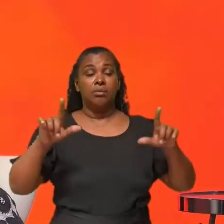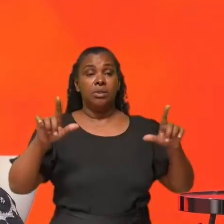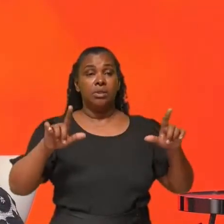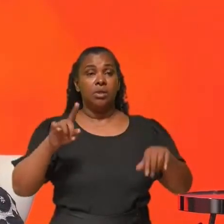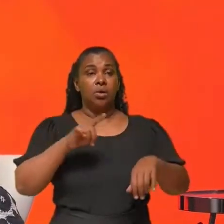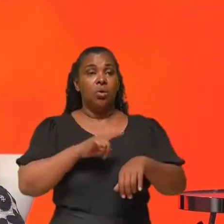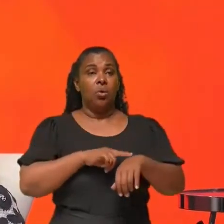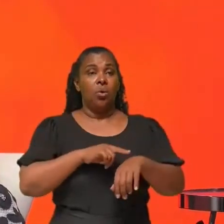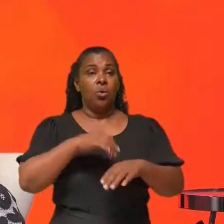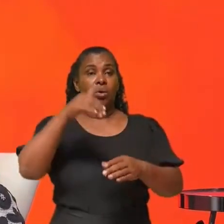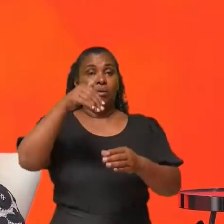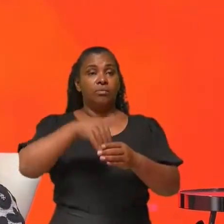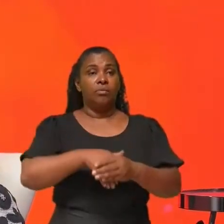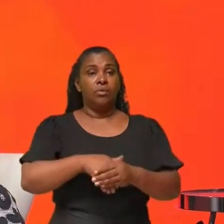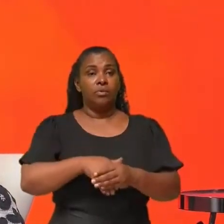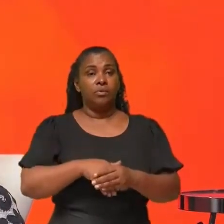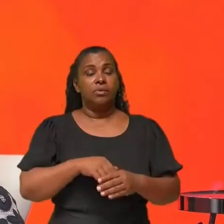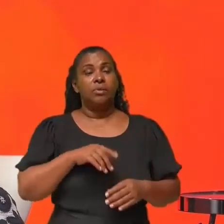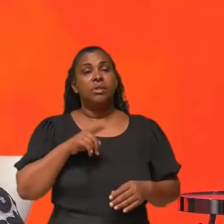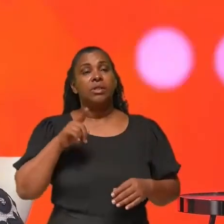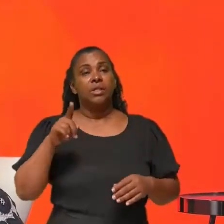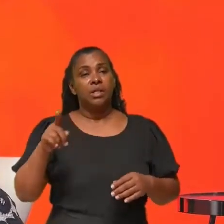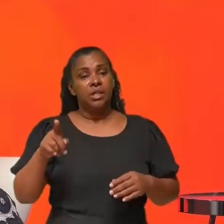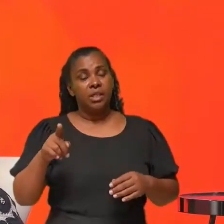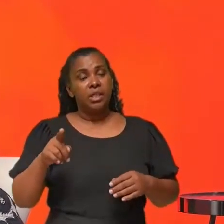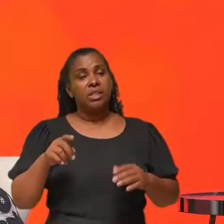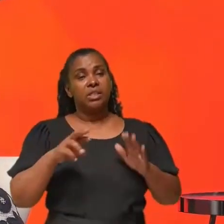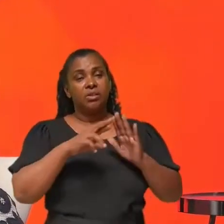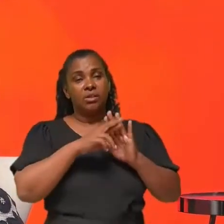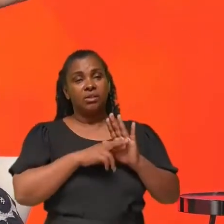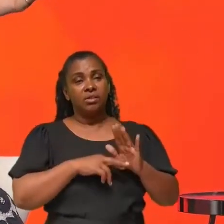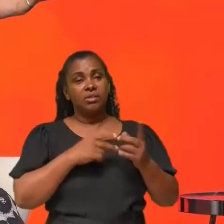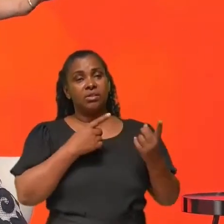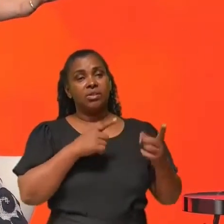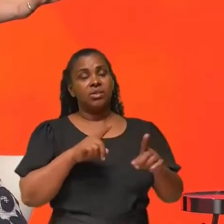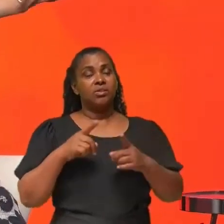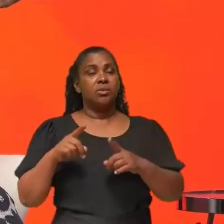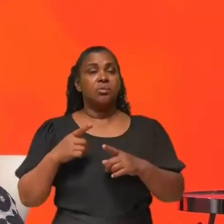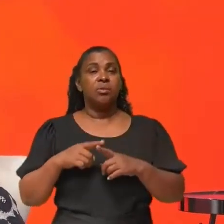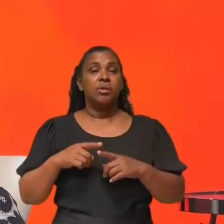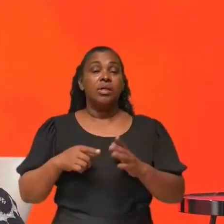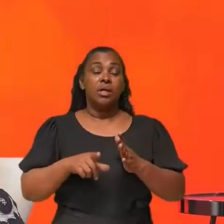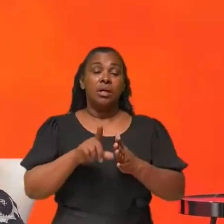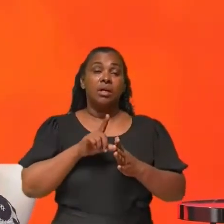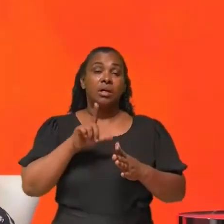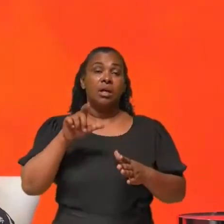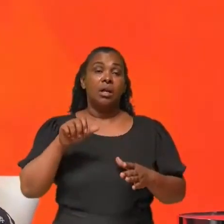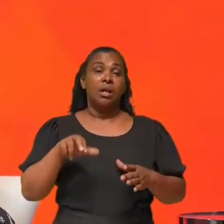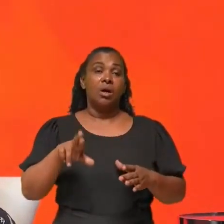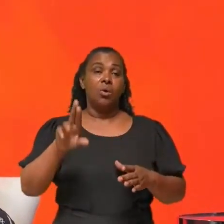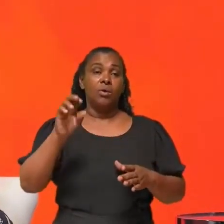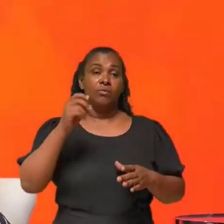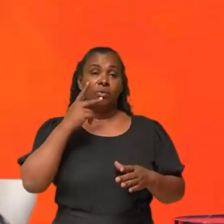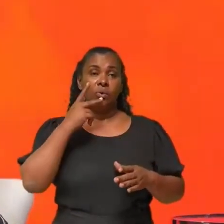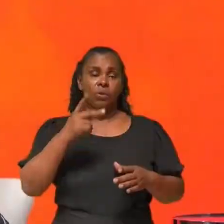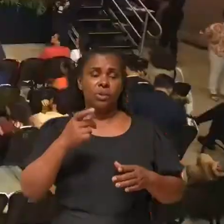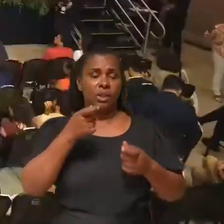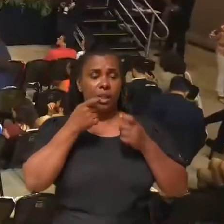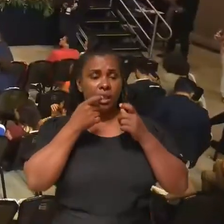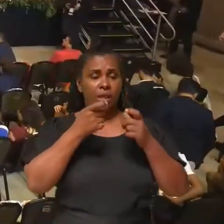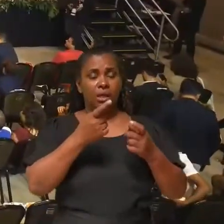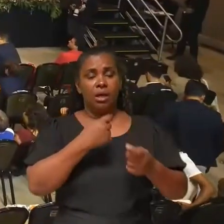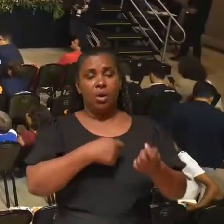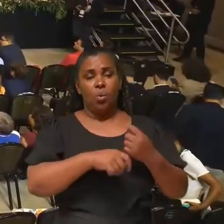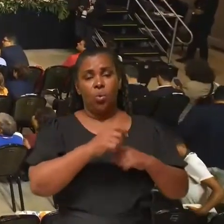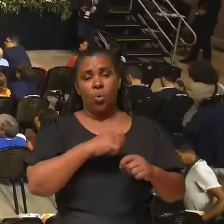regulação que é muito desafiadora porque, como Laura aqui mencionou, diz respeito a muitos interesses econômicos, inclusive. E eu não acredito que